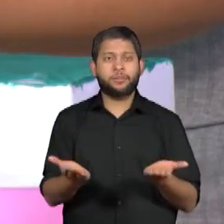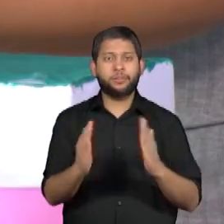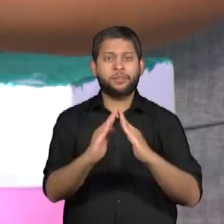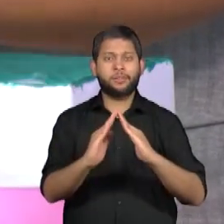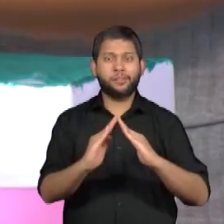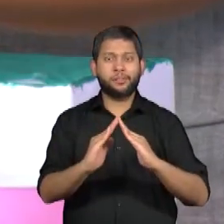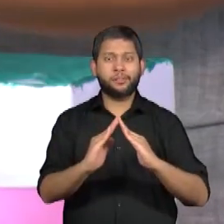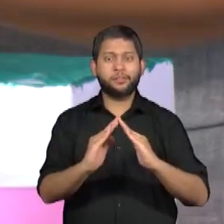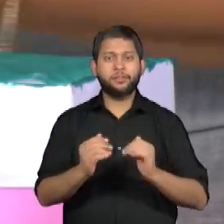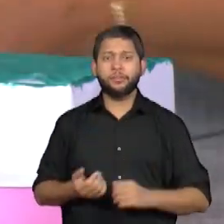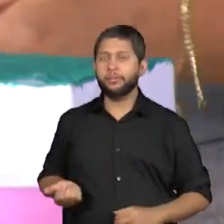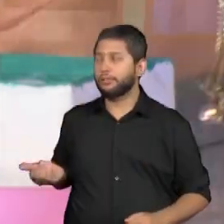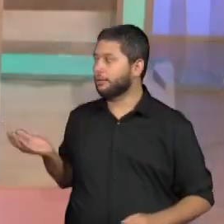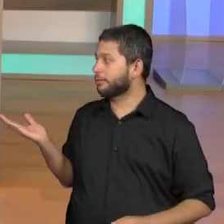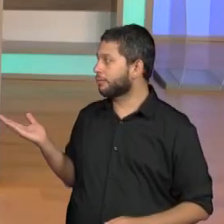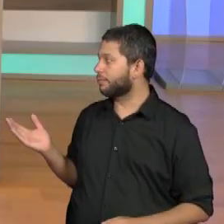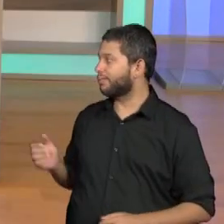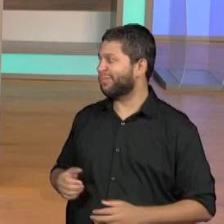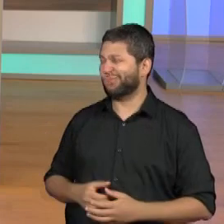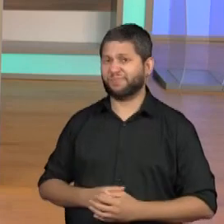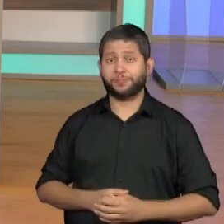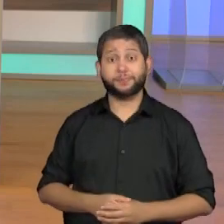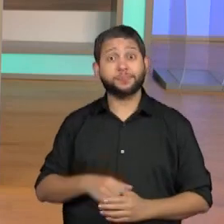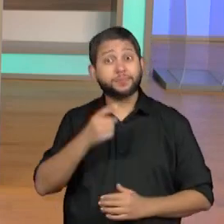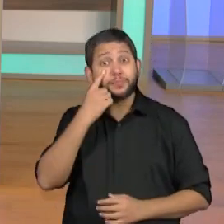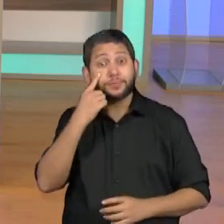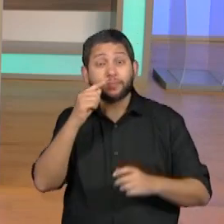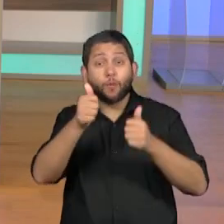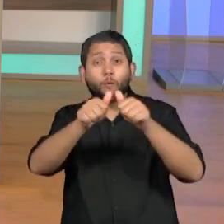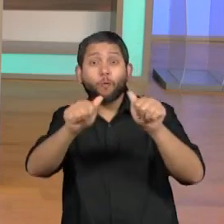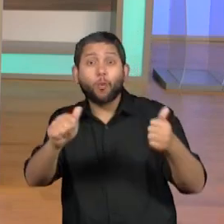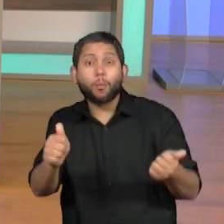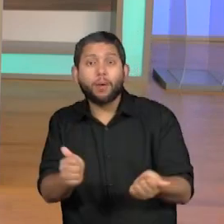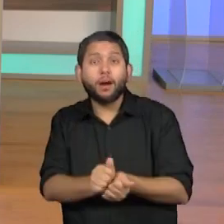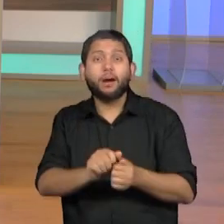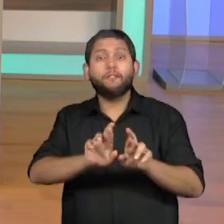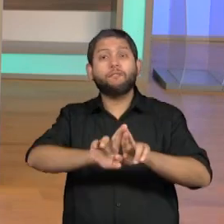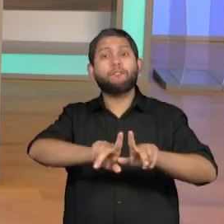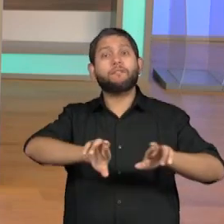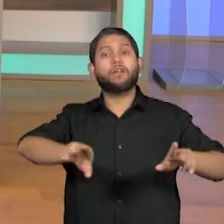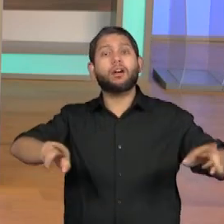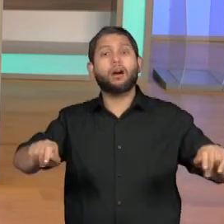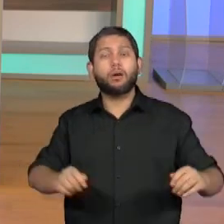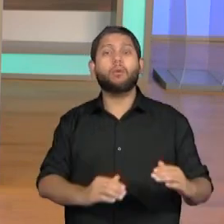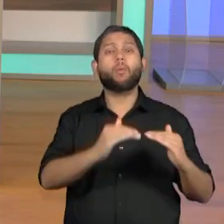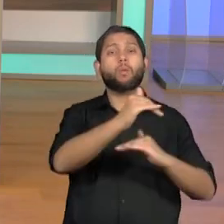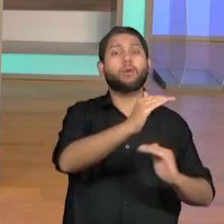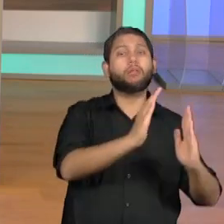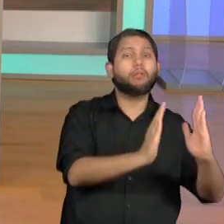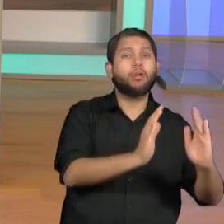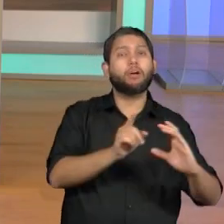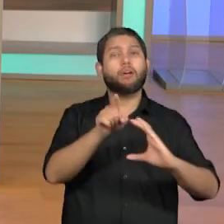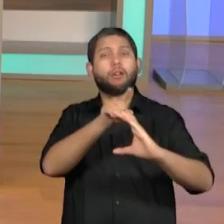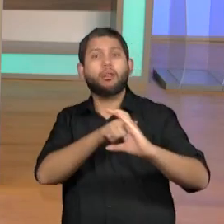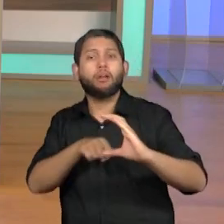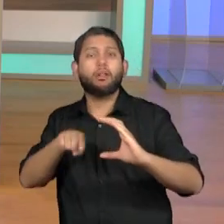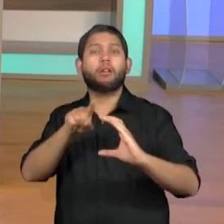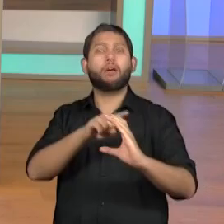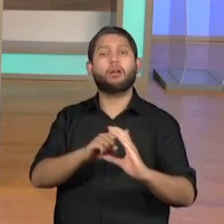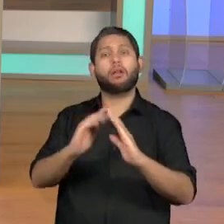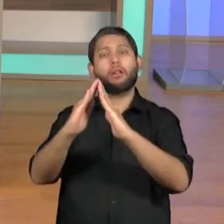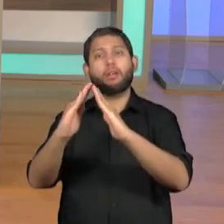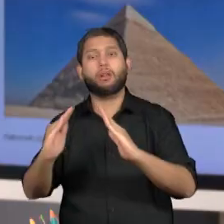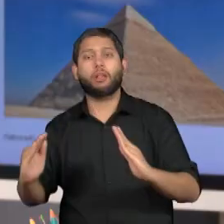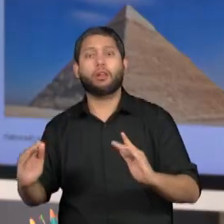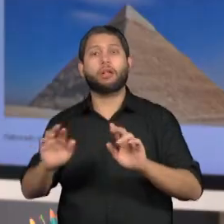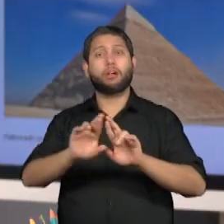né? E esses formatos, esses objetos que a gente vê, eles